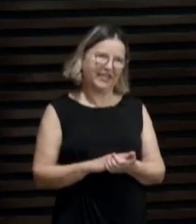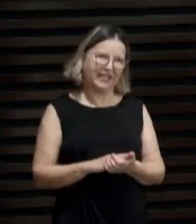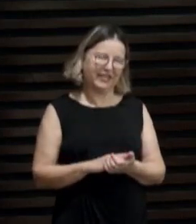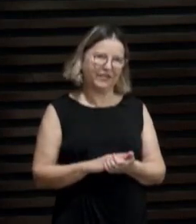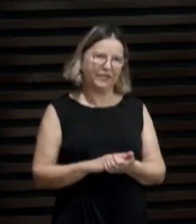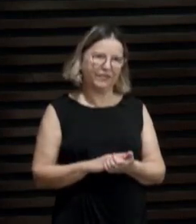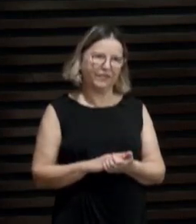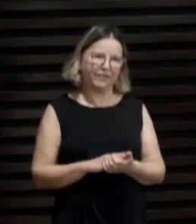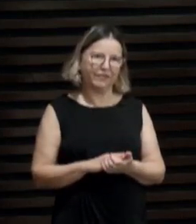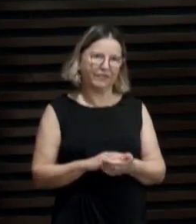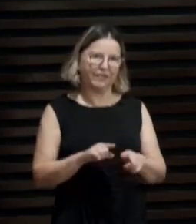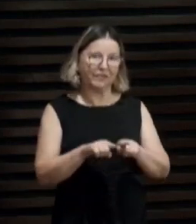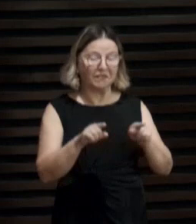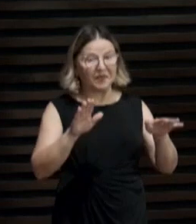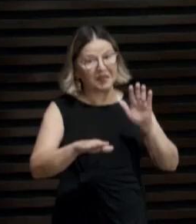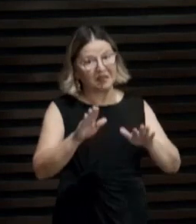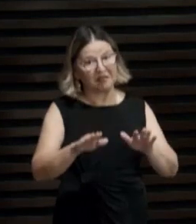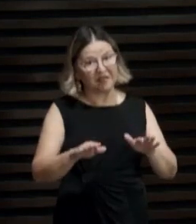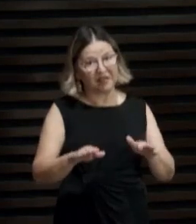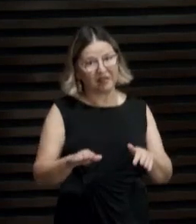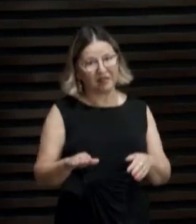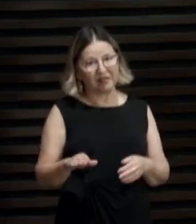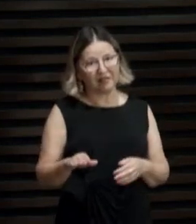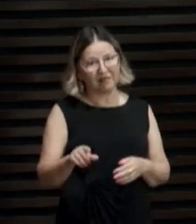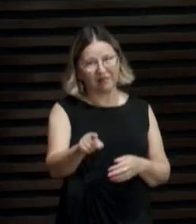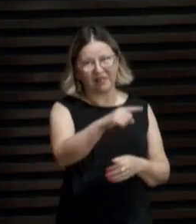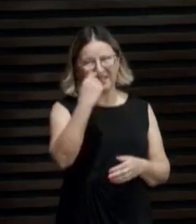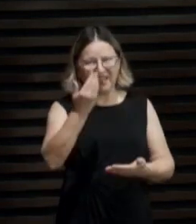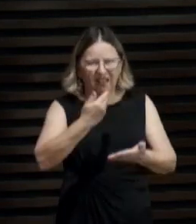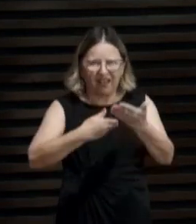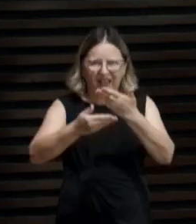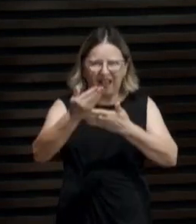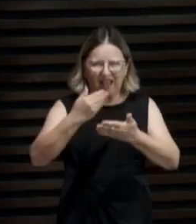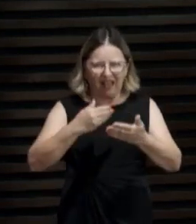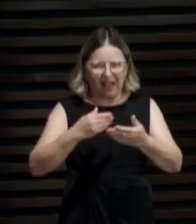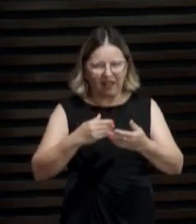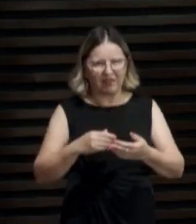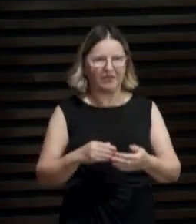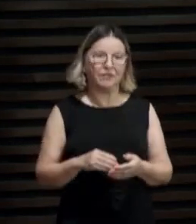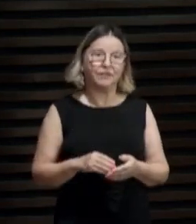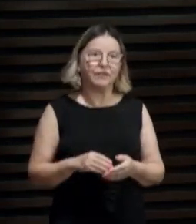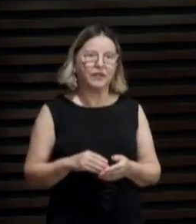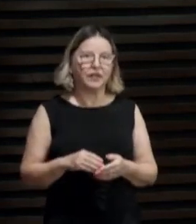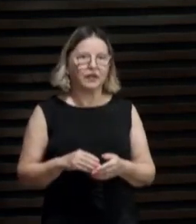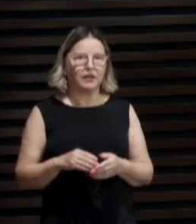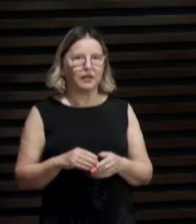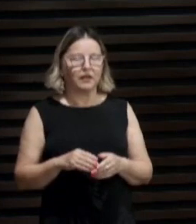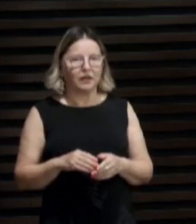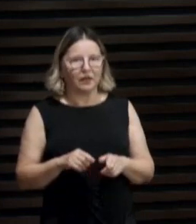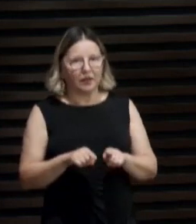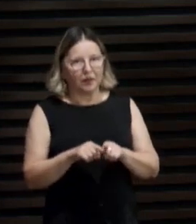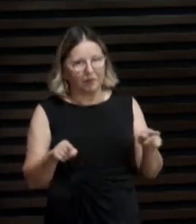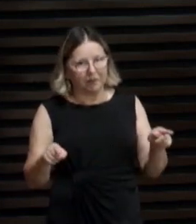Mas talvez nós façamos alguma negociação em algumas áreas, mas não é possível nós ficarmos com um